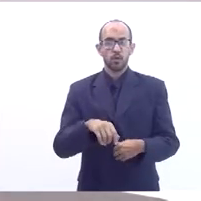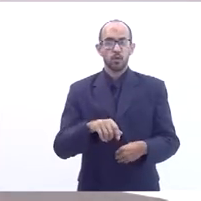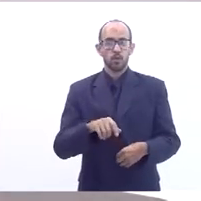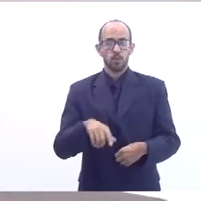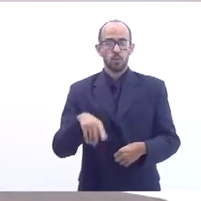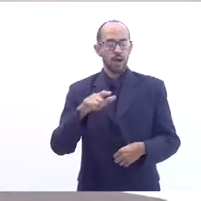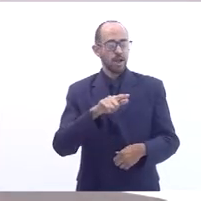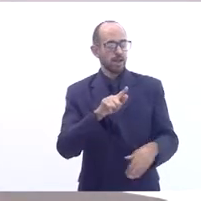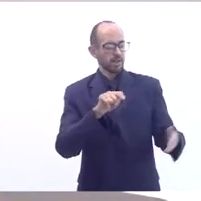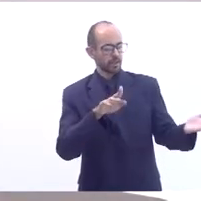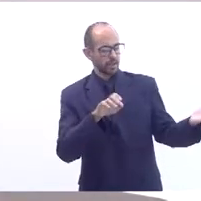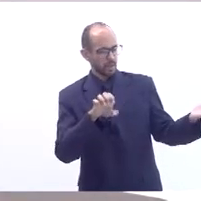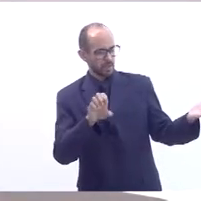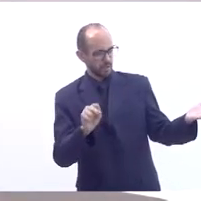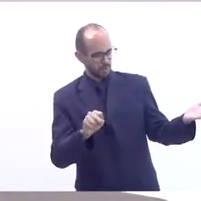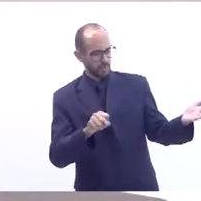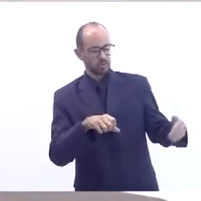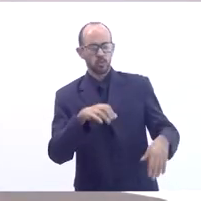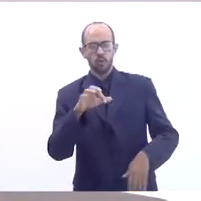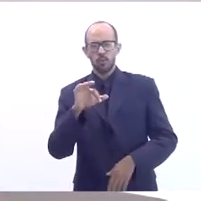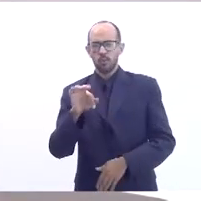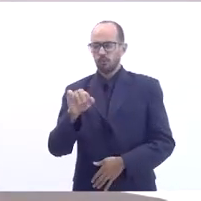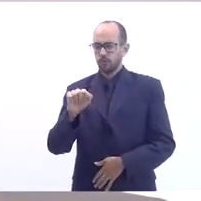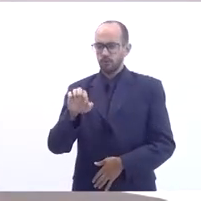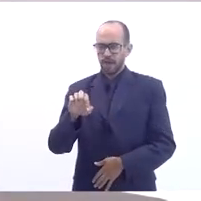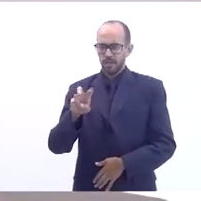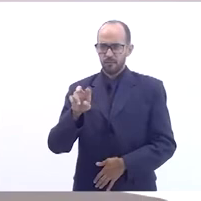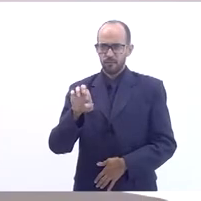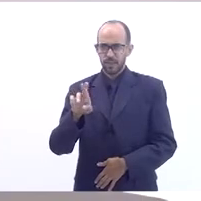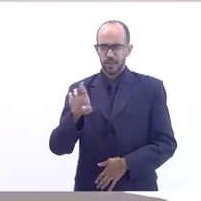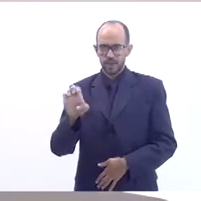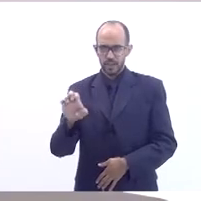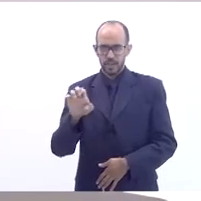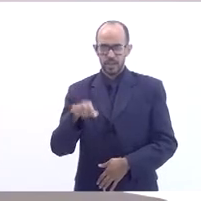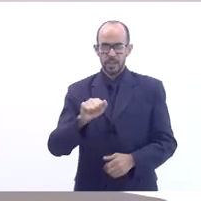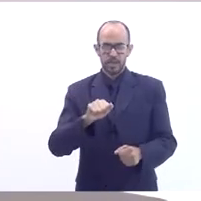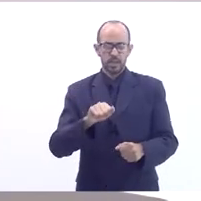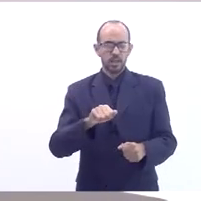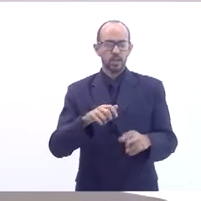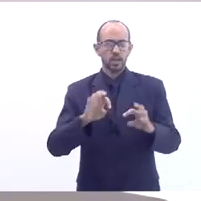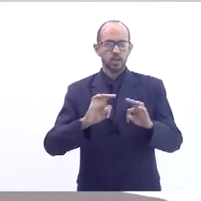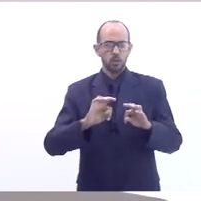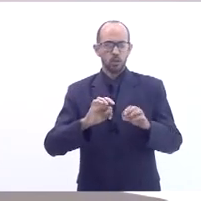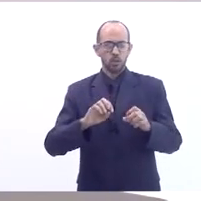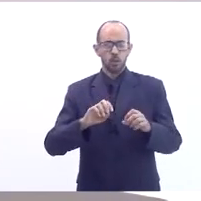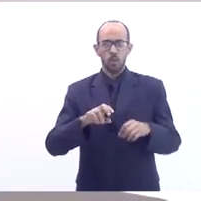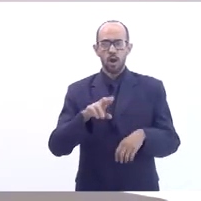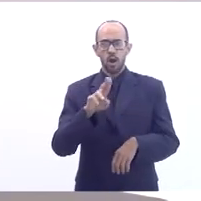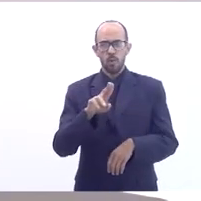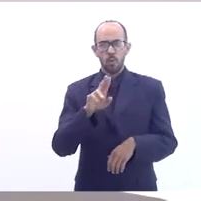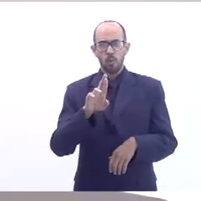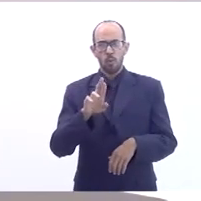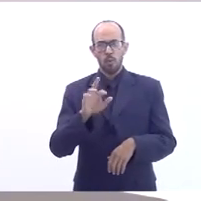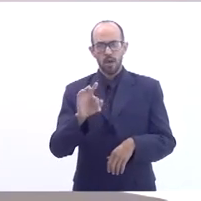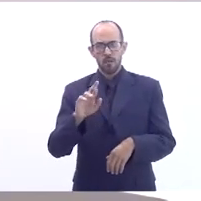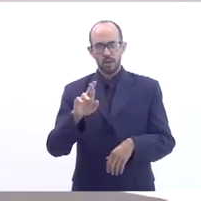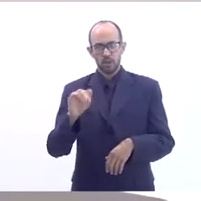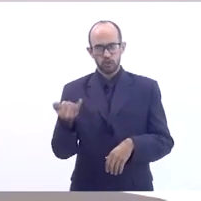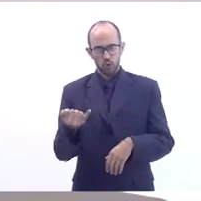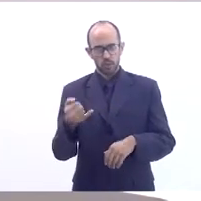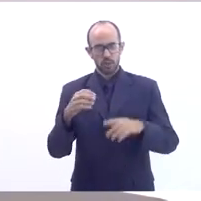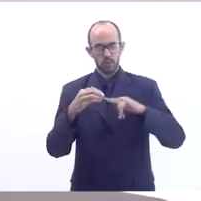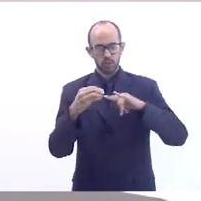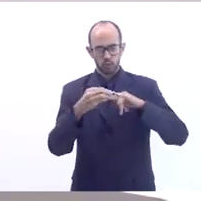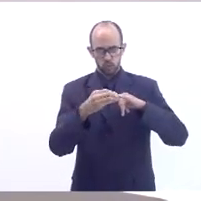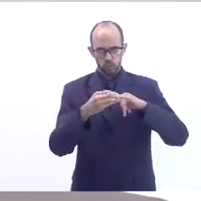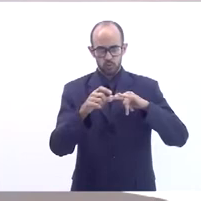com André com todos nós aqui na qual a reforma com a marcha com todos Oeste RJ Fiocruz a